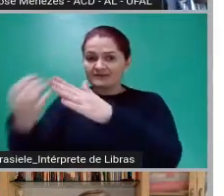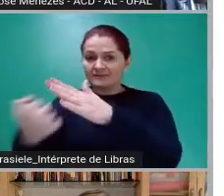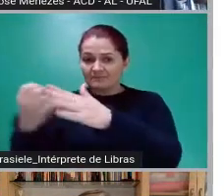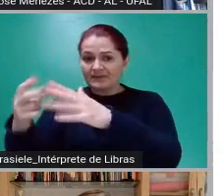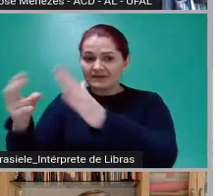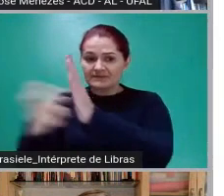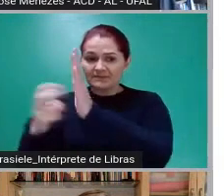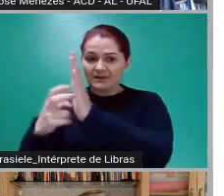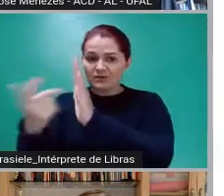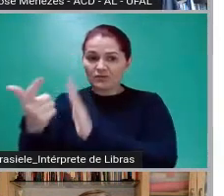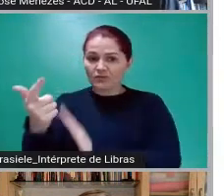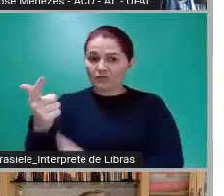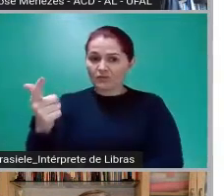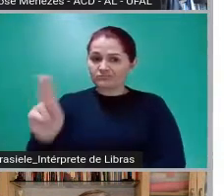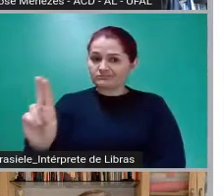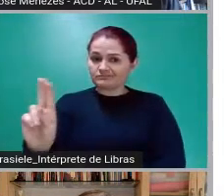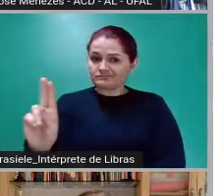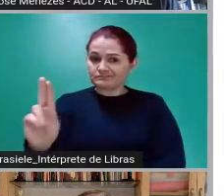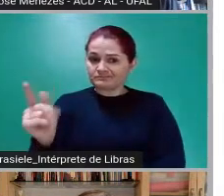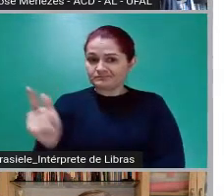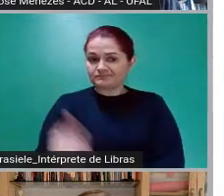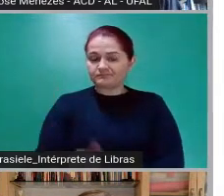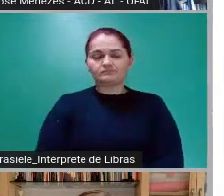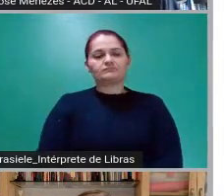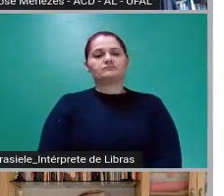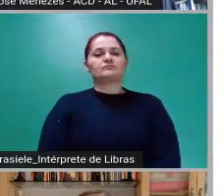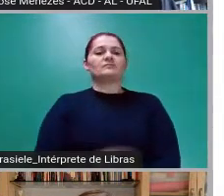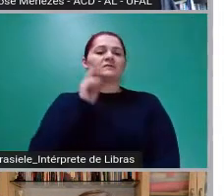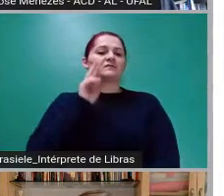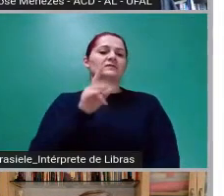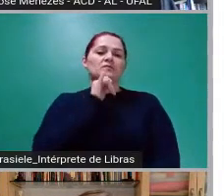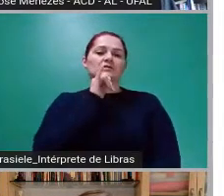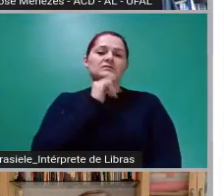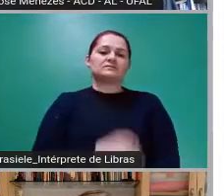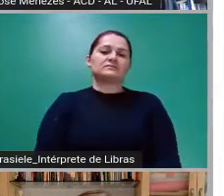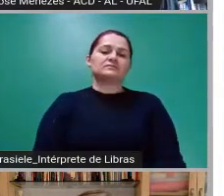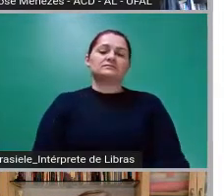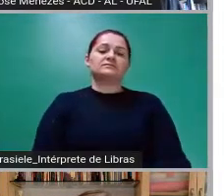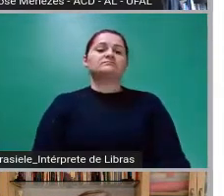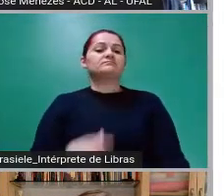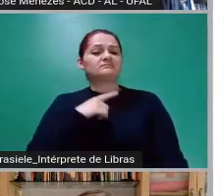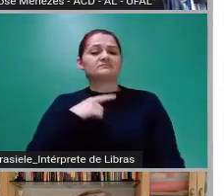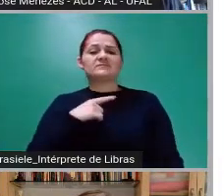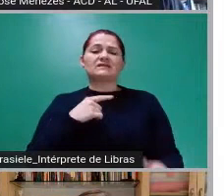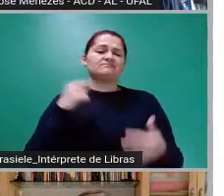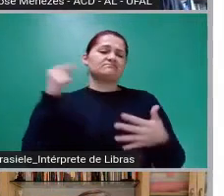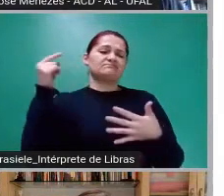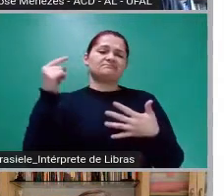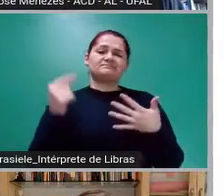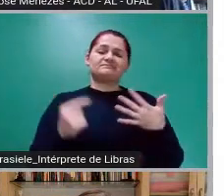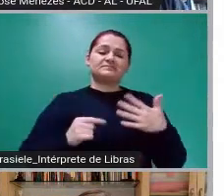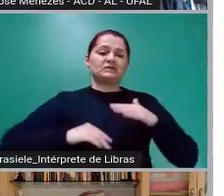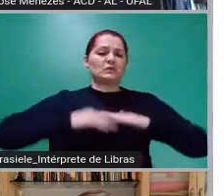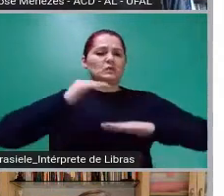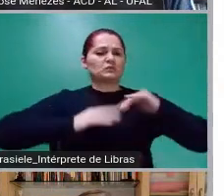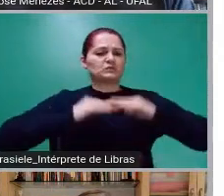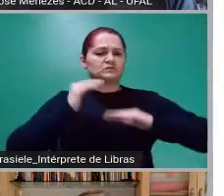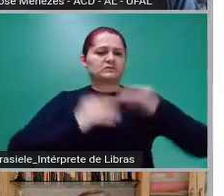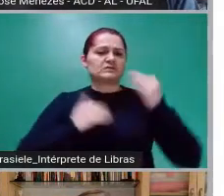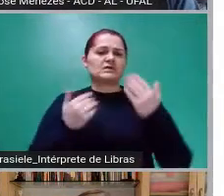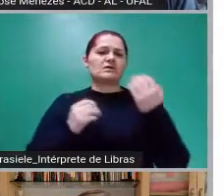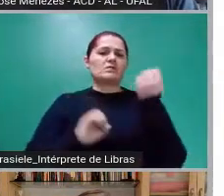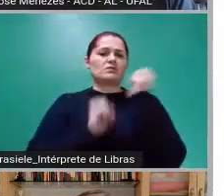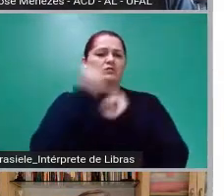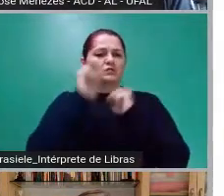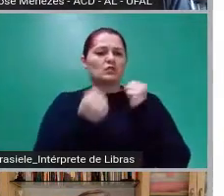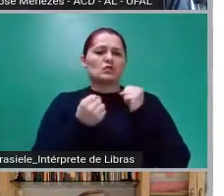quê? Divaldo Suragi, Programa Rodoviário, Complexo Químico de Alagoas, Indústria Química de Alagoas, e aqui tem